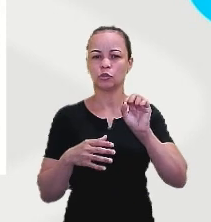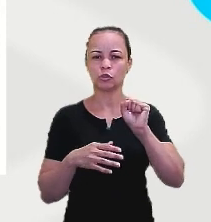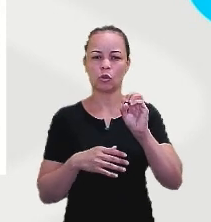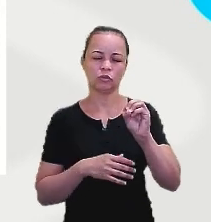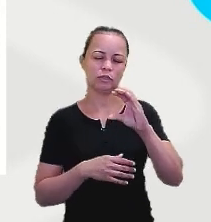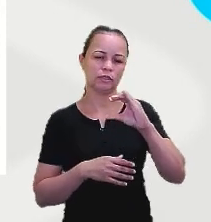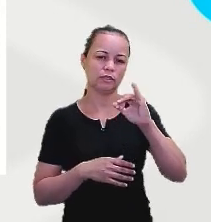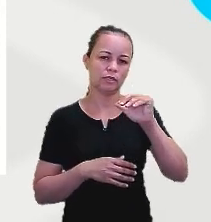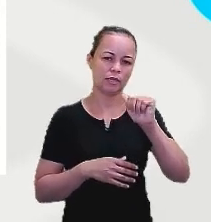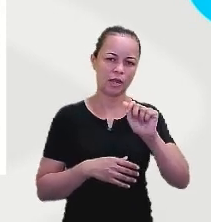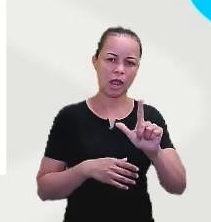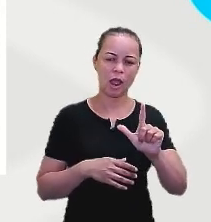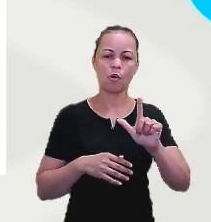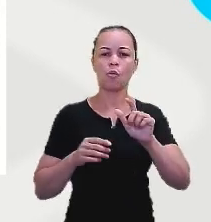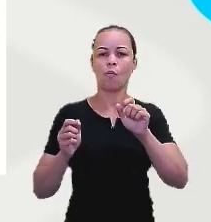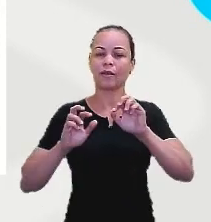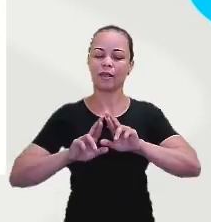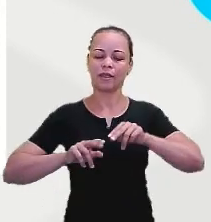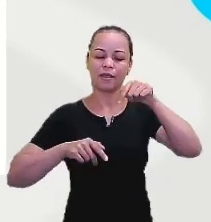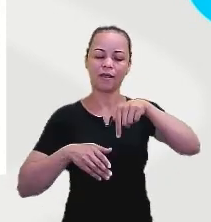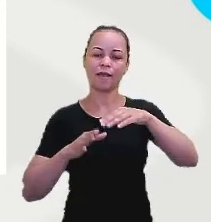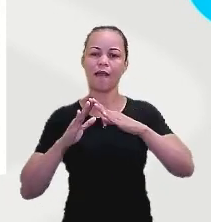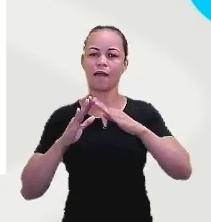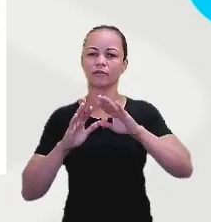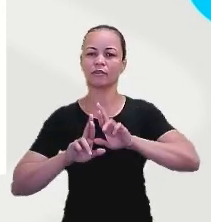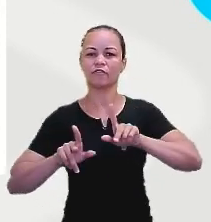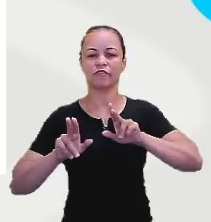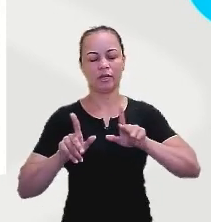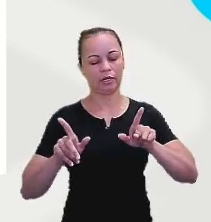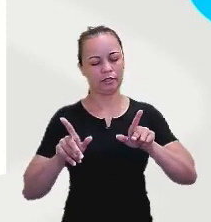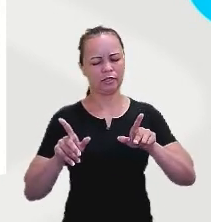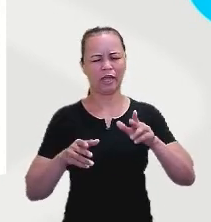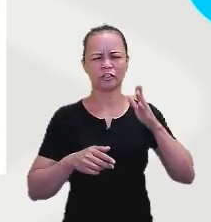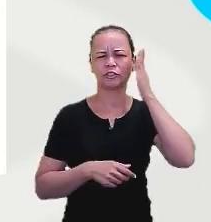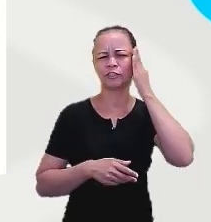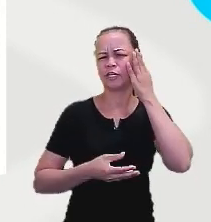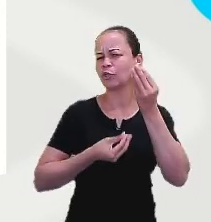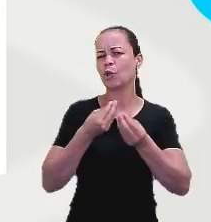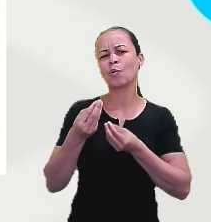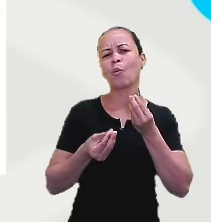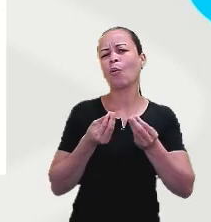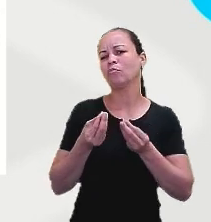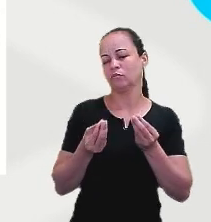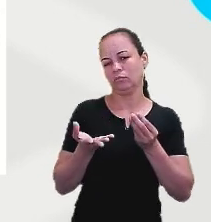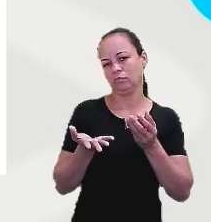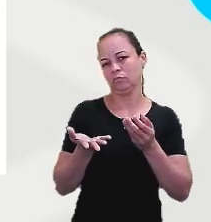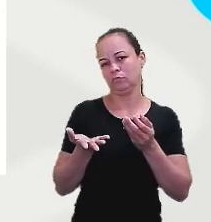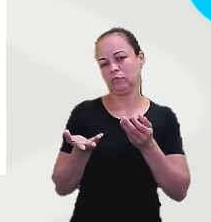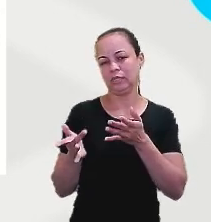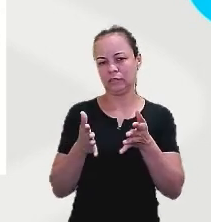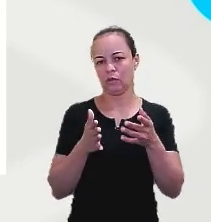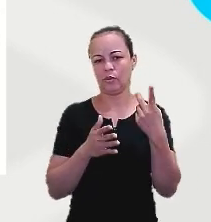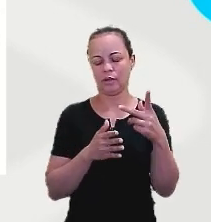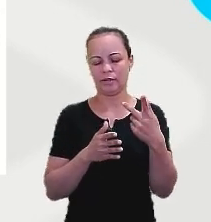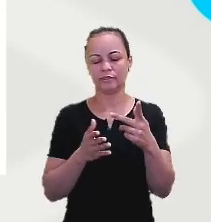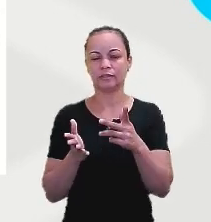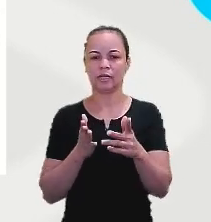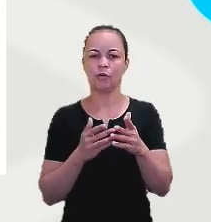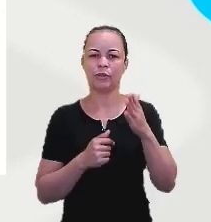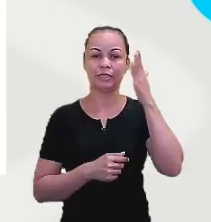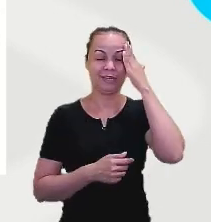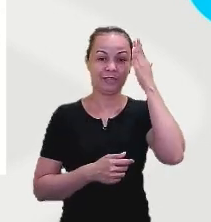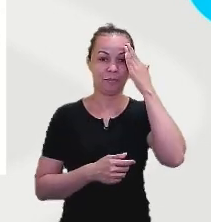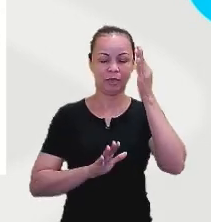interpretar, né, dessa imagem aí, dessa questão? No caso, trata-se aí de uma interpretação textual. Porque se